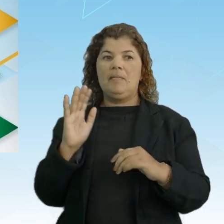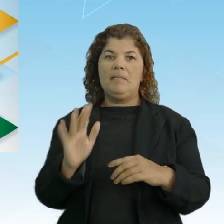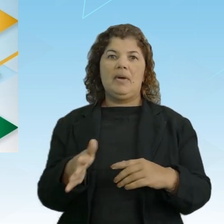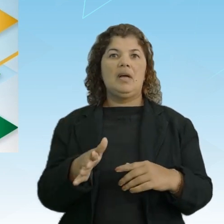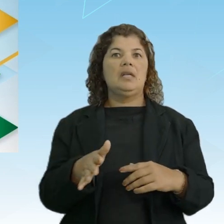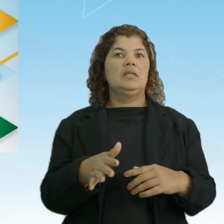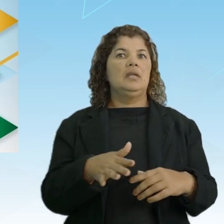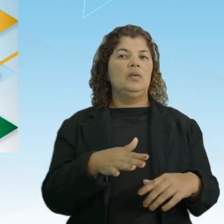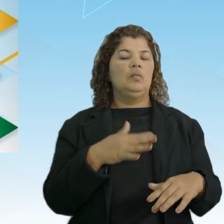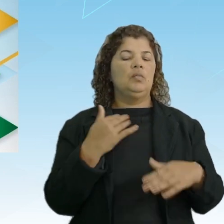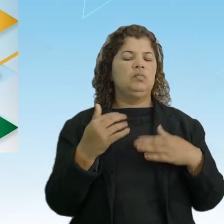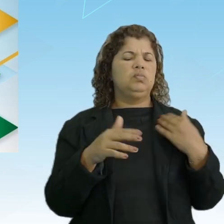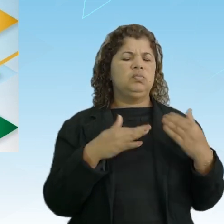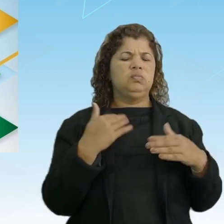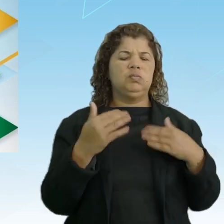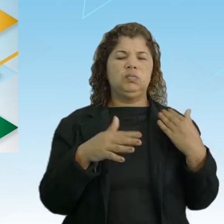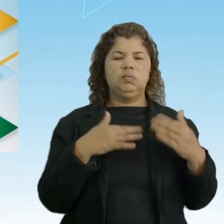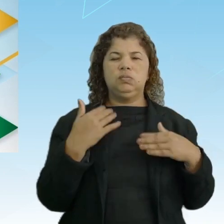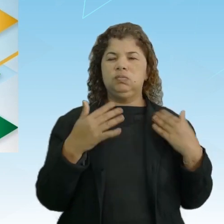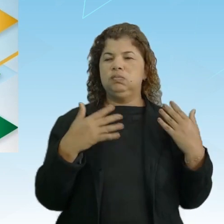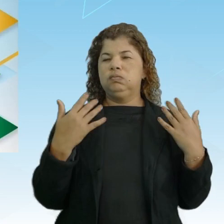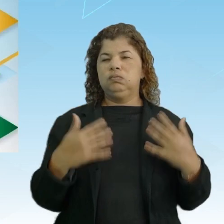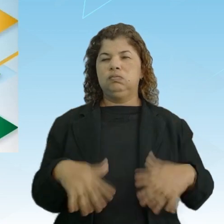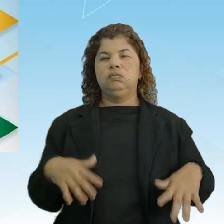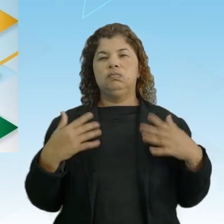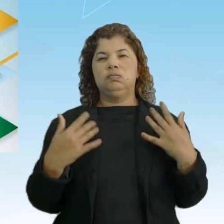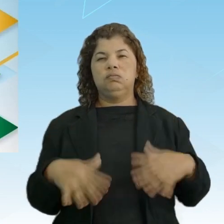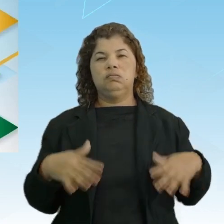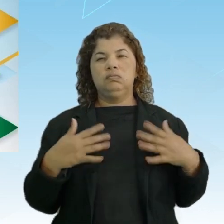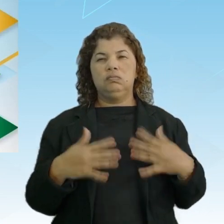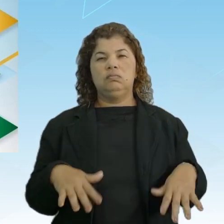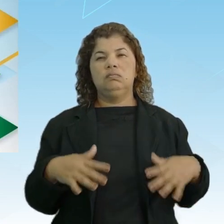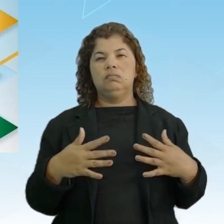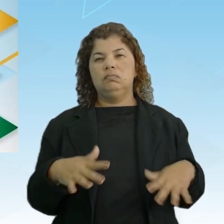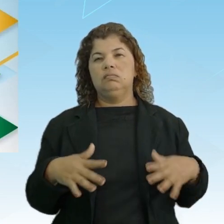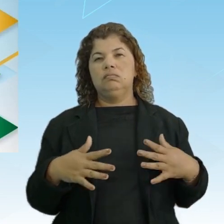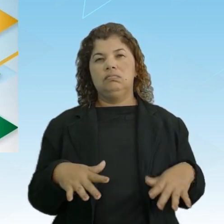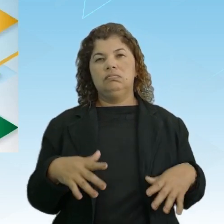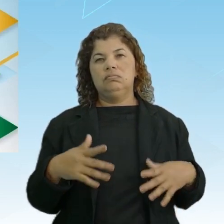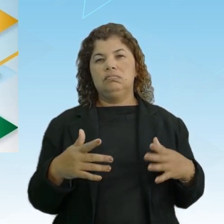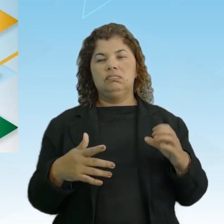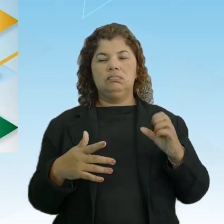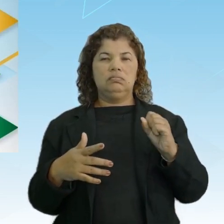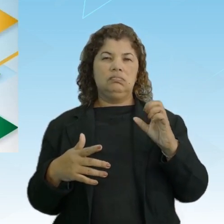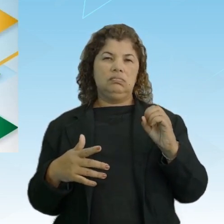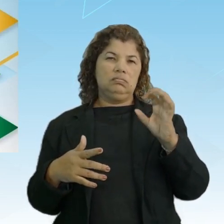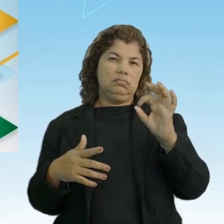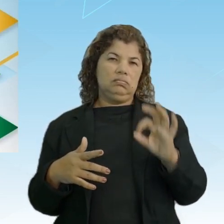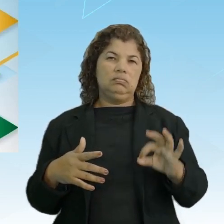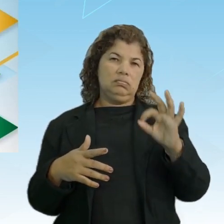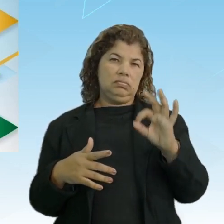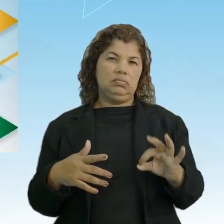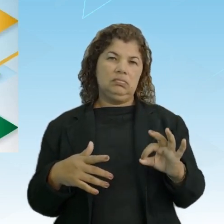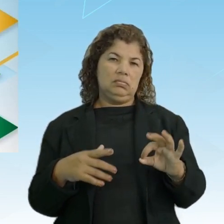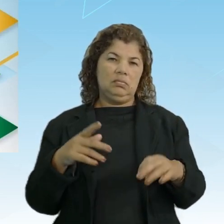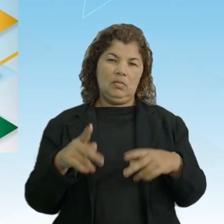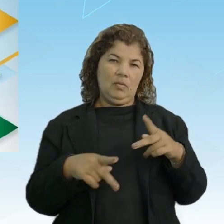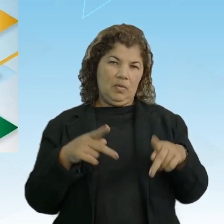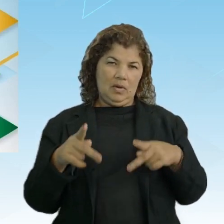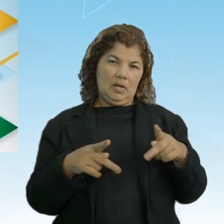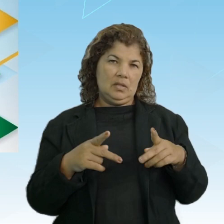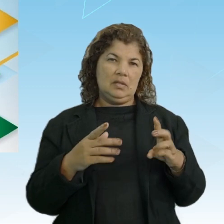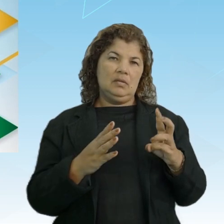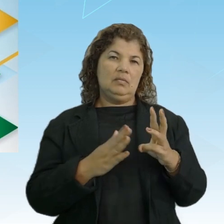mortalidade foi gigantesca. Estima que cerca de 80% da população